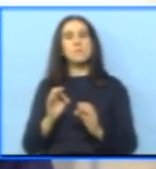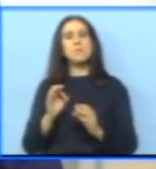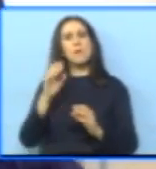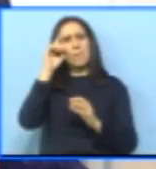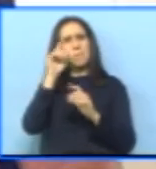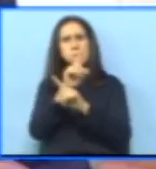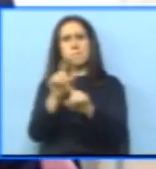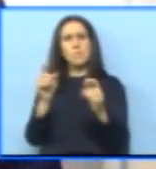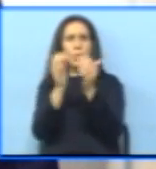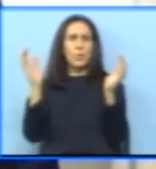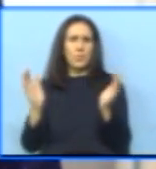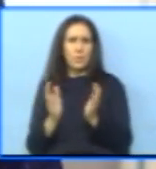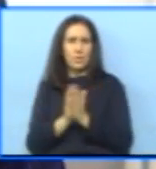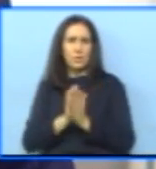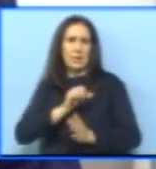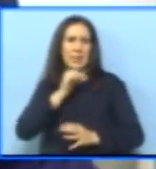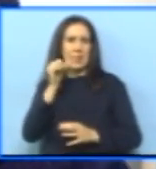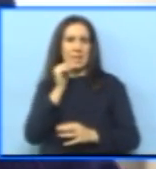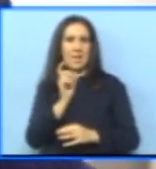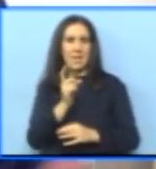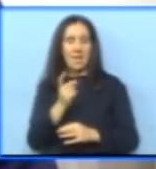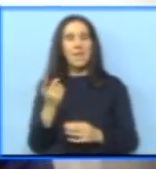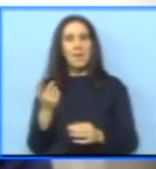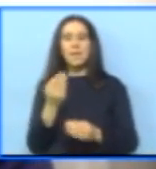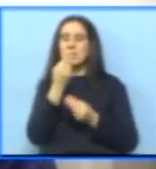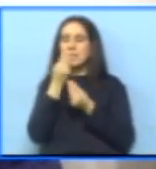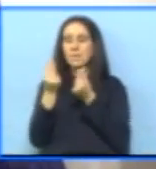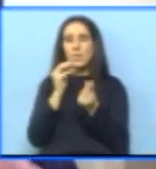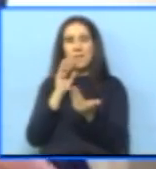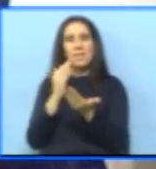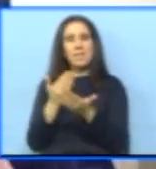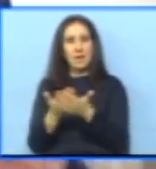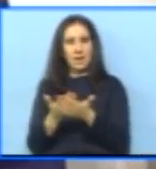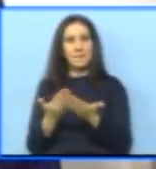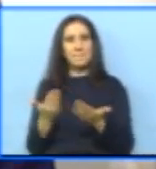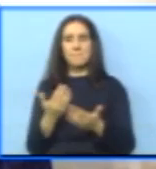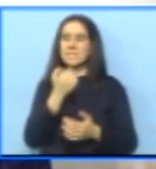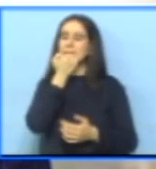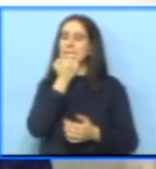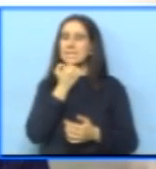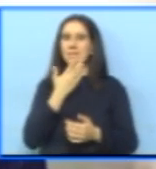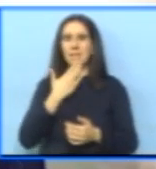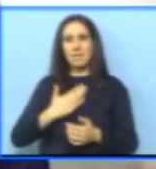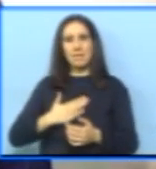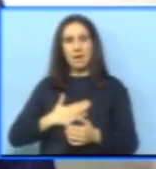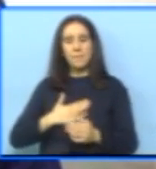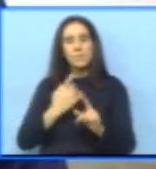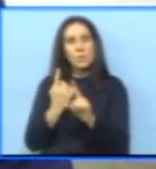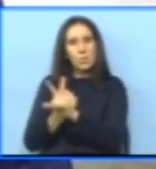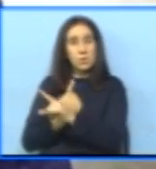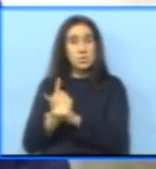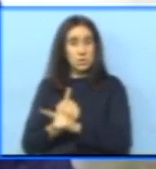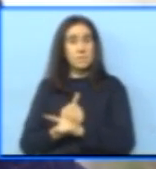conhecemos, que é uma imagem comum, que é aquela de dar sabor, de tornar agradáveis as coisas.